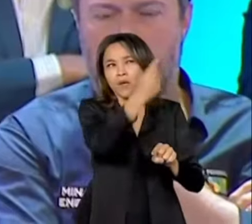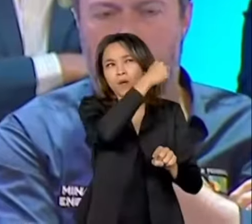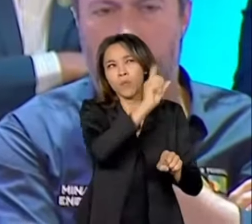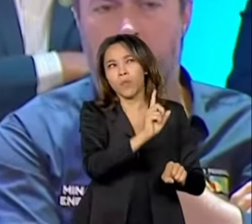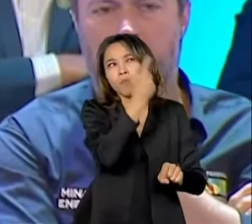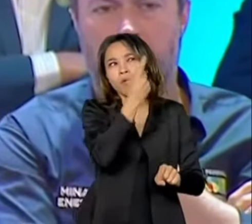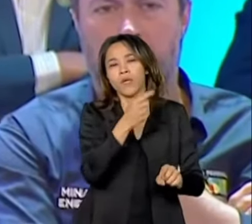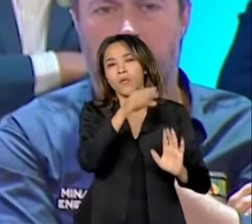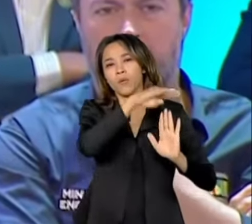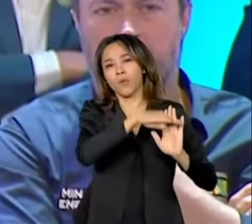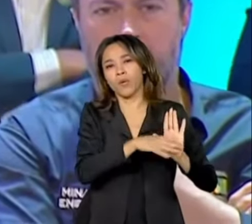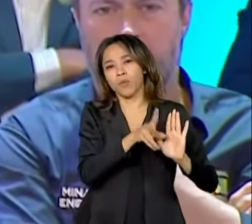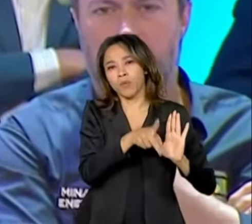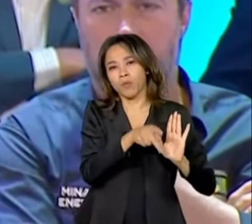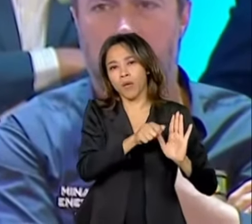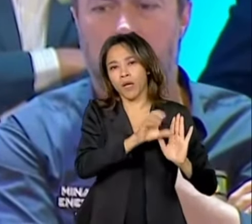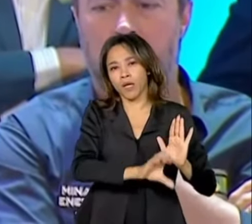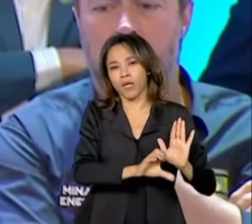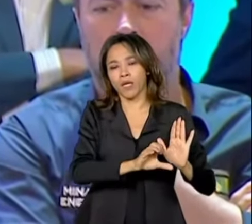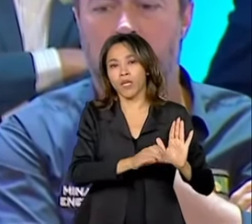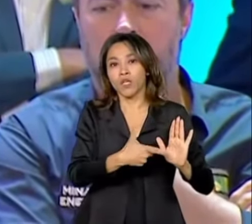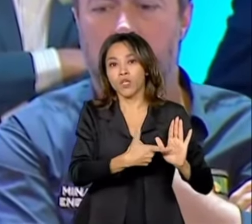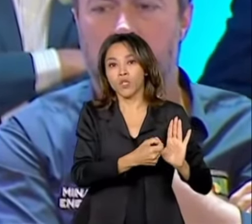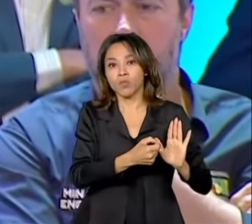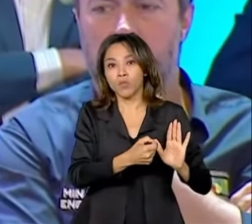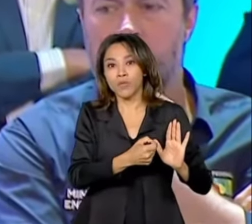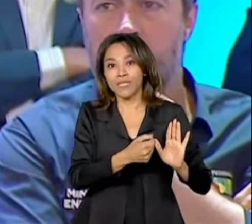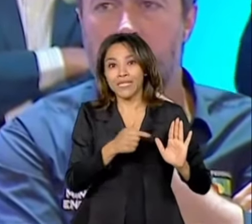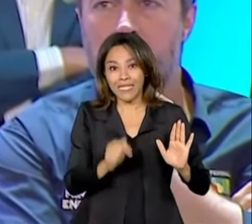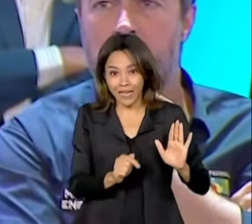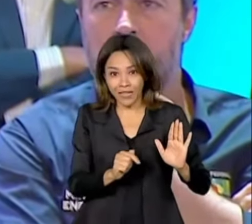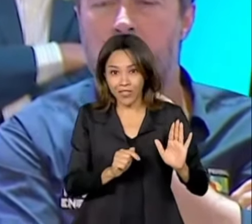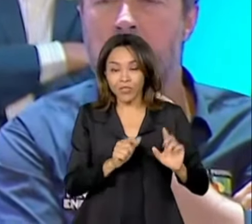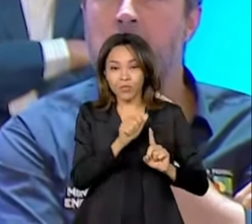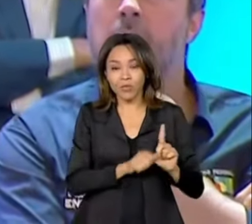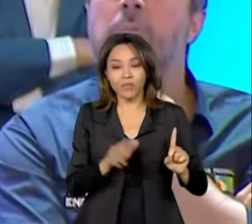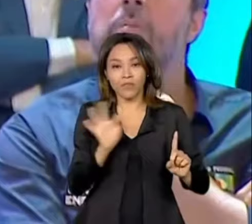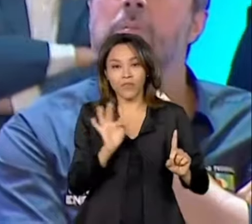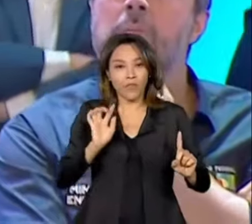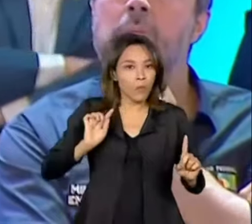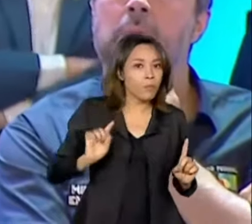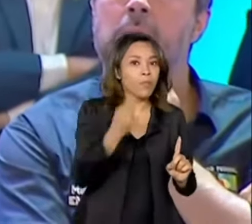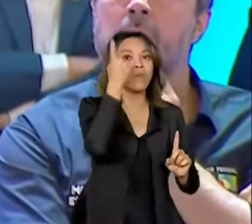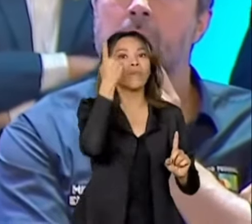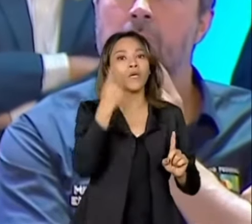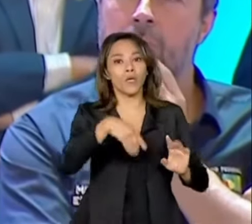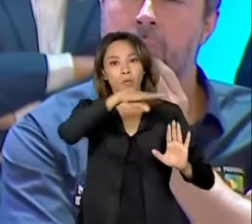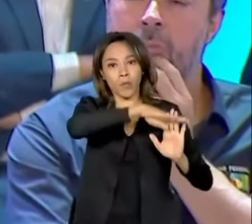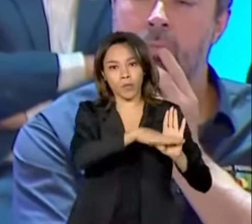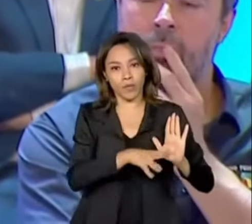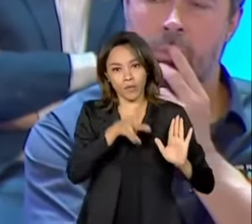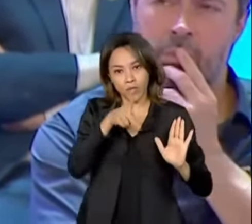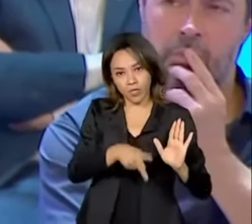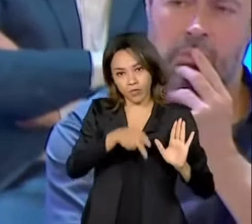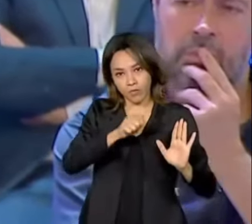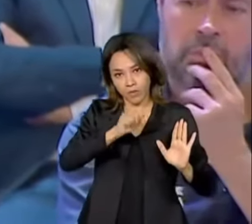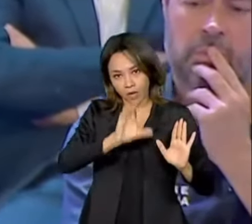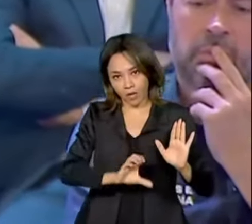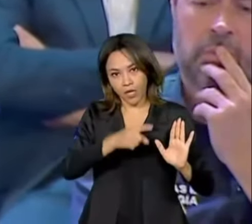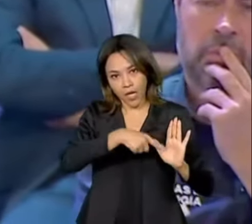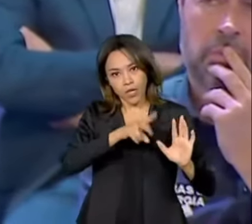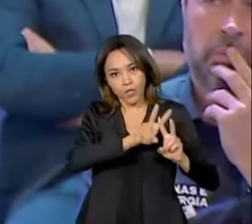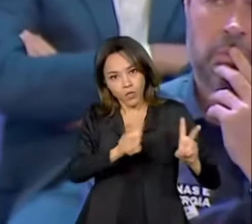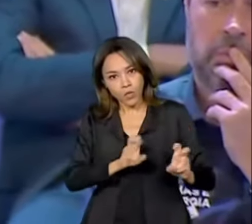2007. Em fevereiro de 2007, nós anunciamos o primeiro grande programa de investimento em